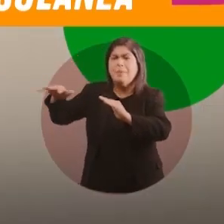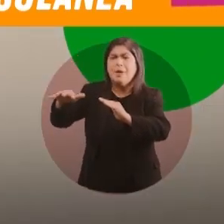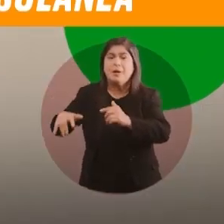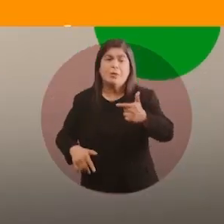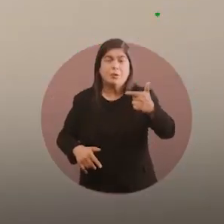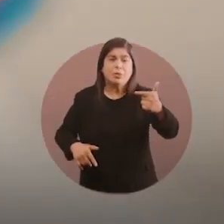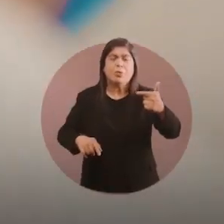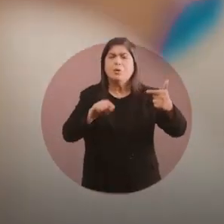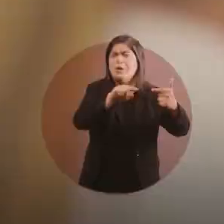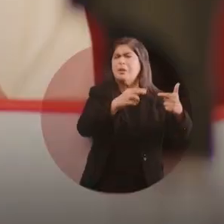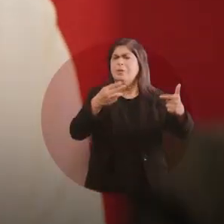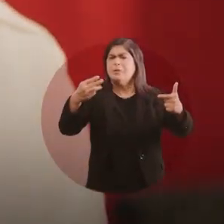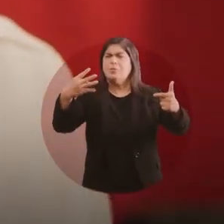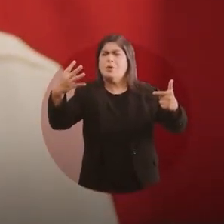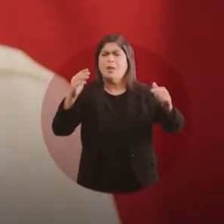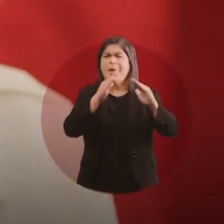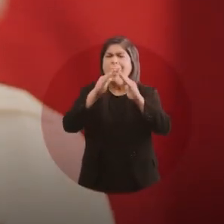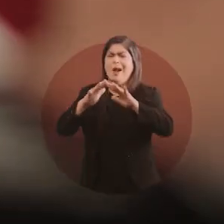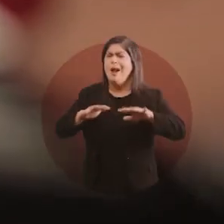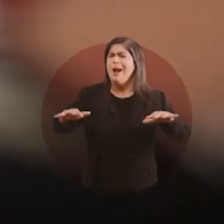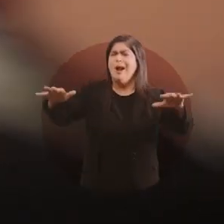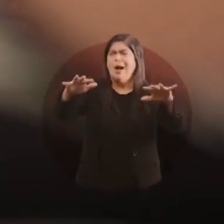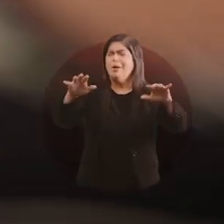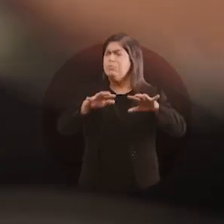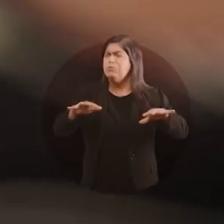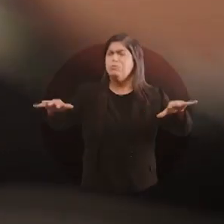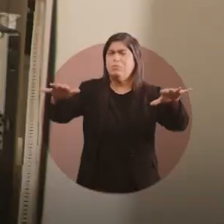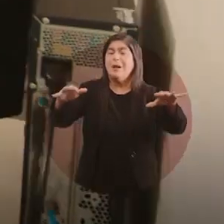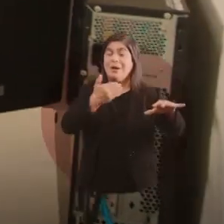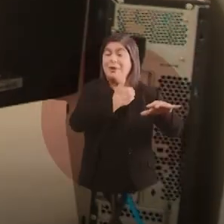o Estado saiu de 22 para 36